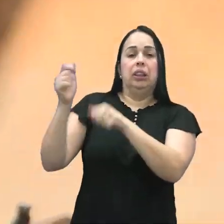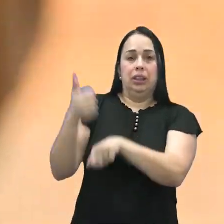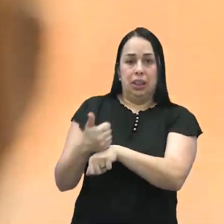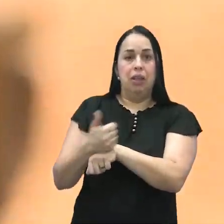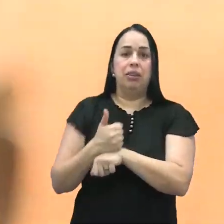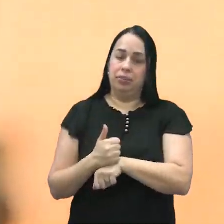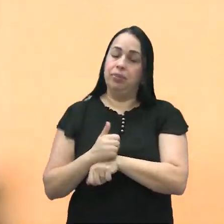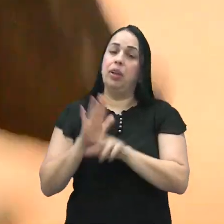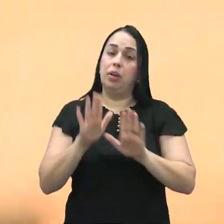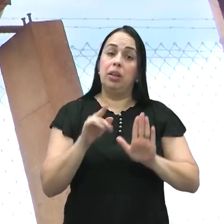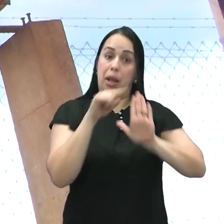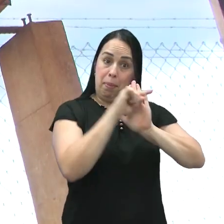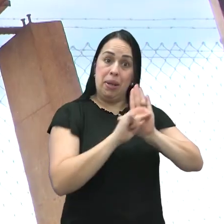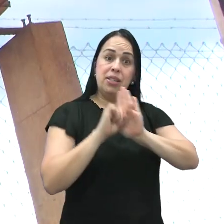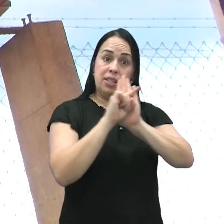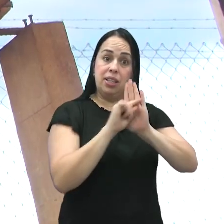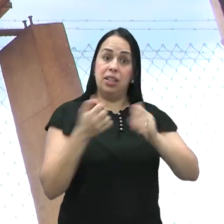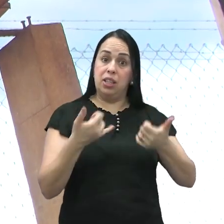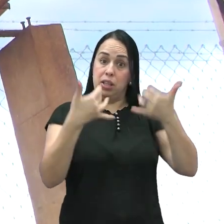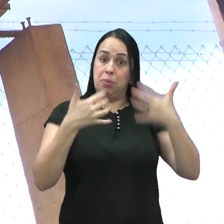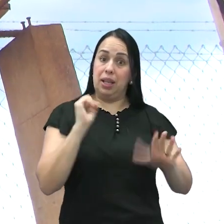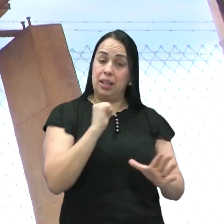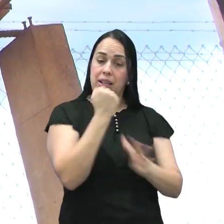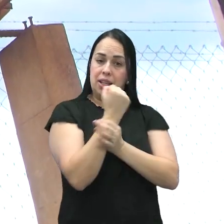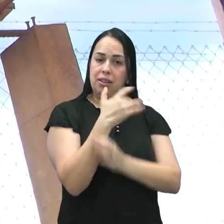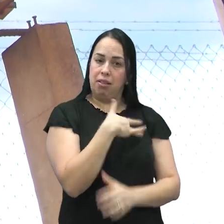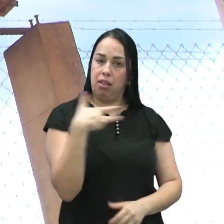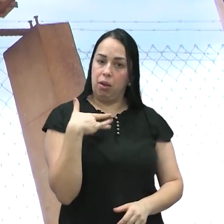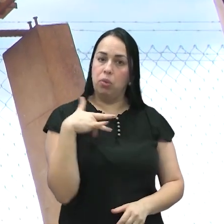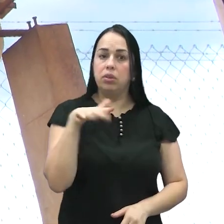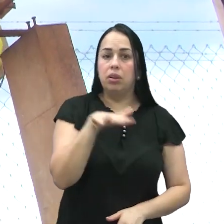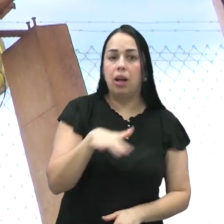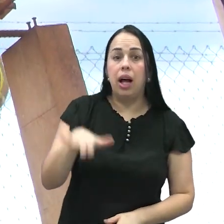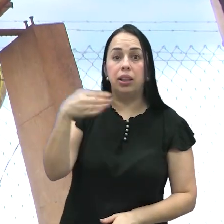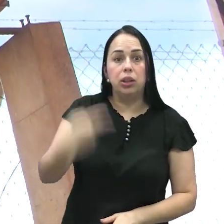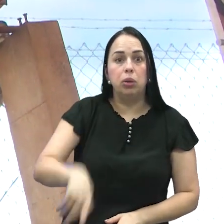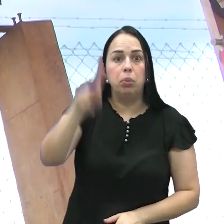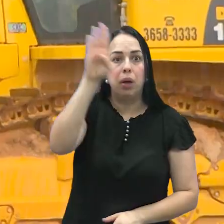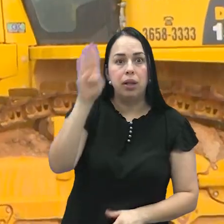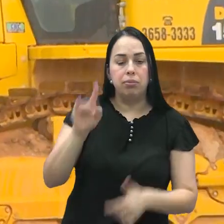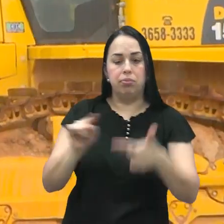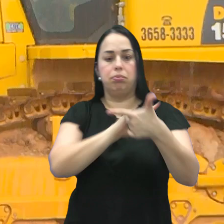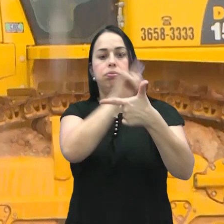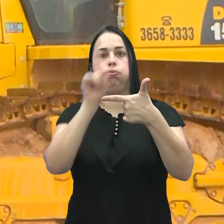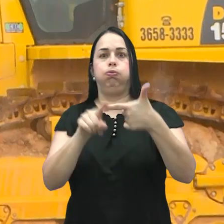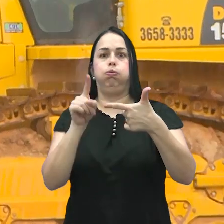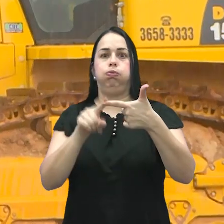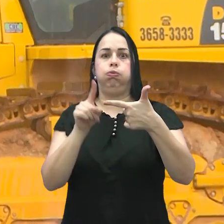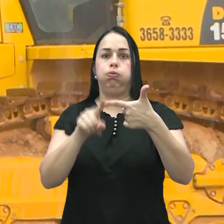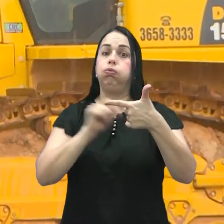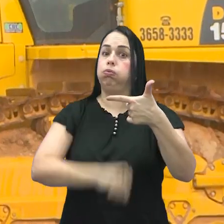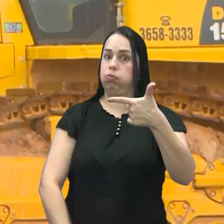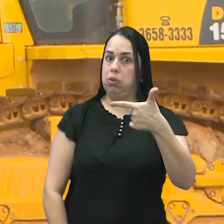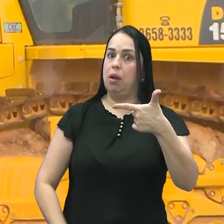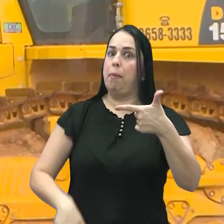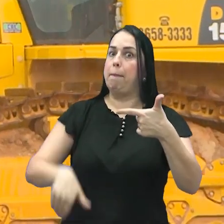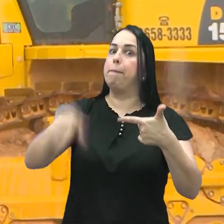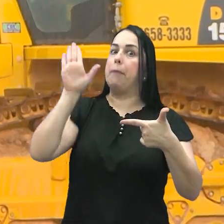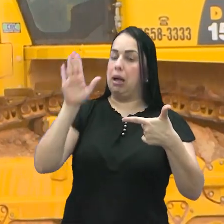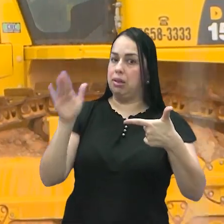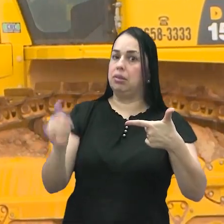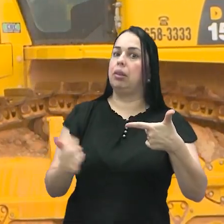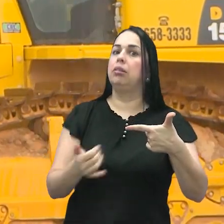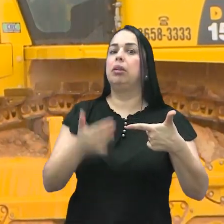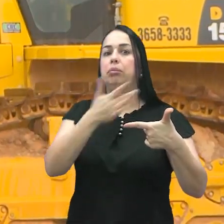atividade profissional. Segundo o Observatório da Segurança e Saúde no Trabalho, o Brasil é o segundo país do